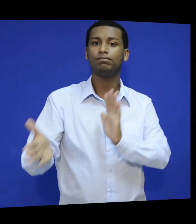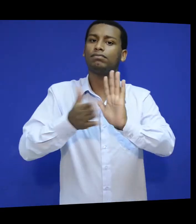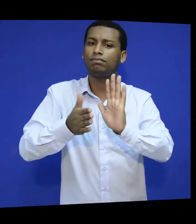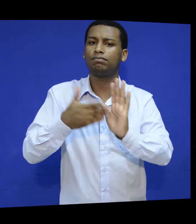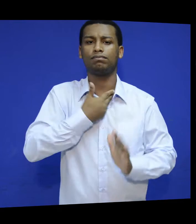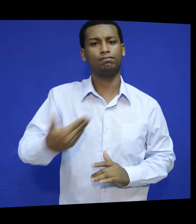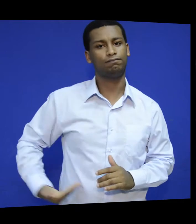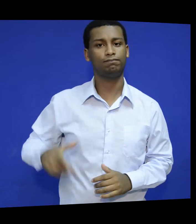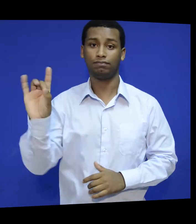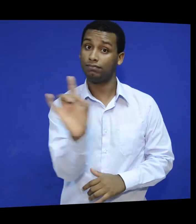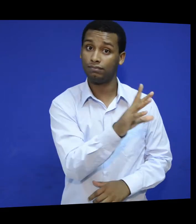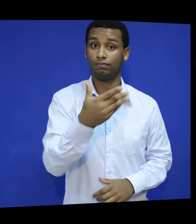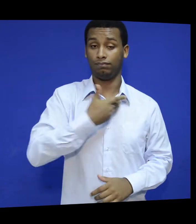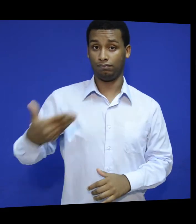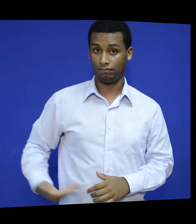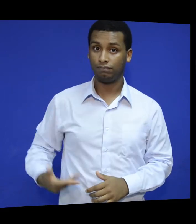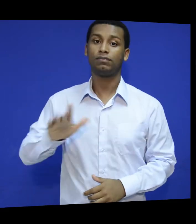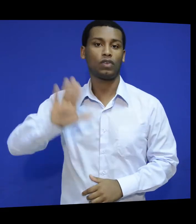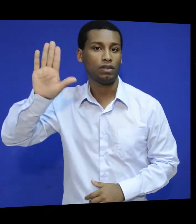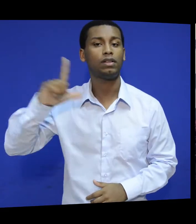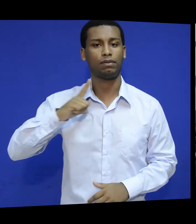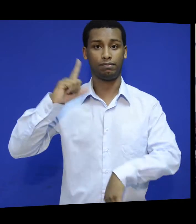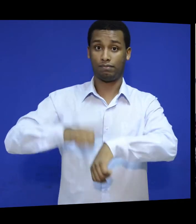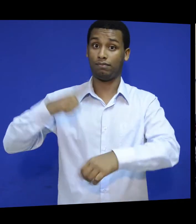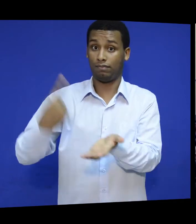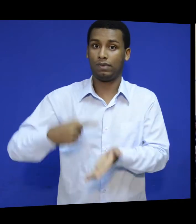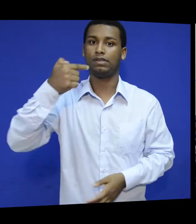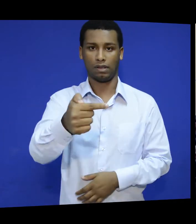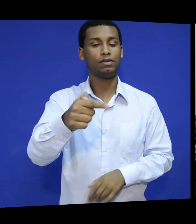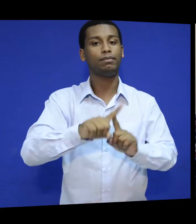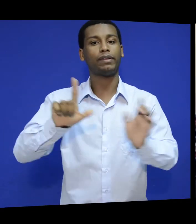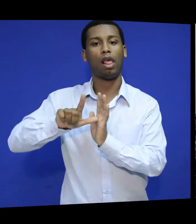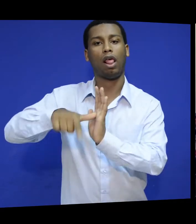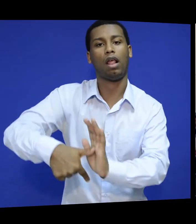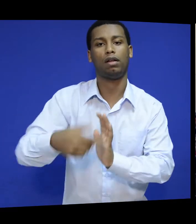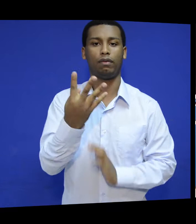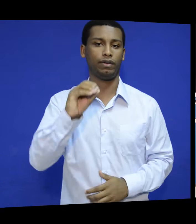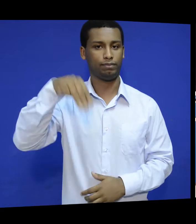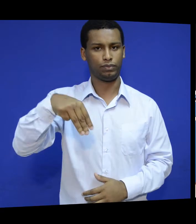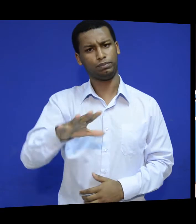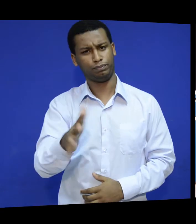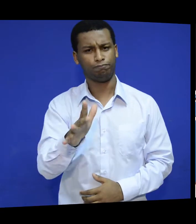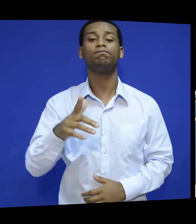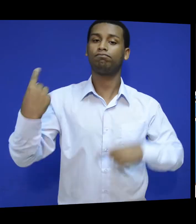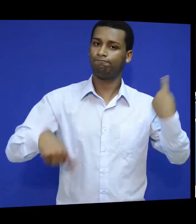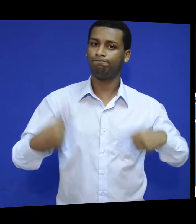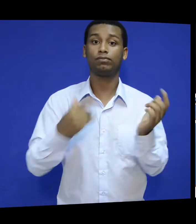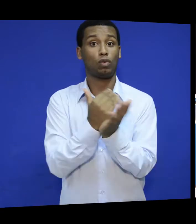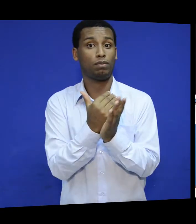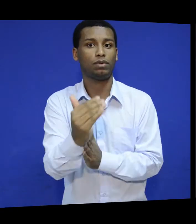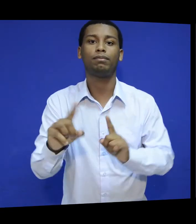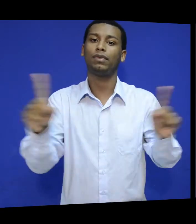O início da exposição das propostas de governo dos candidatos estava marcada para as 7 horas da noite. Após atraso de cerca de